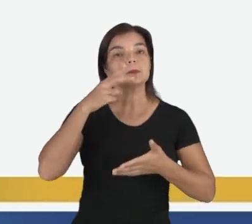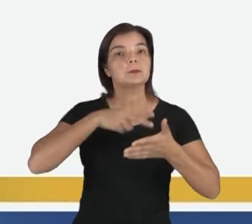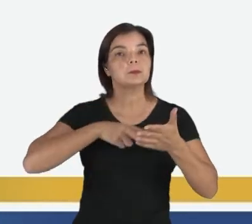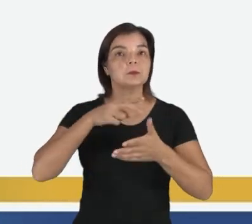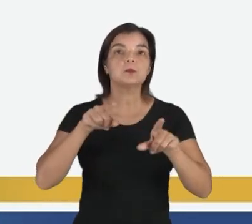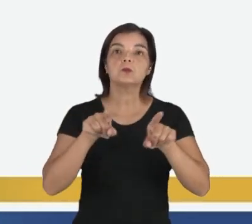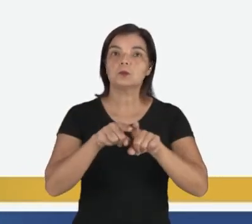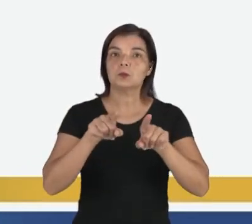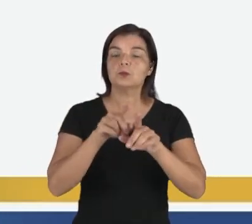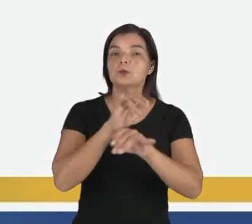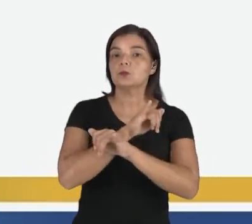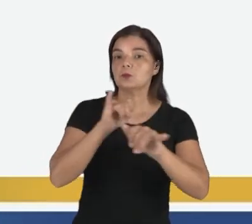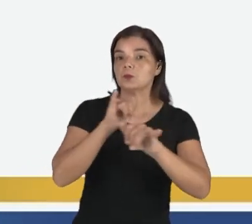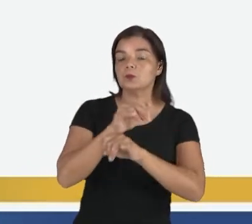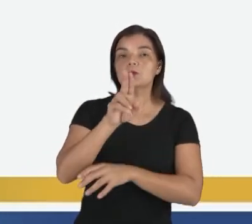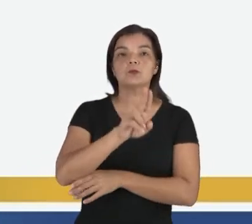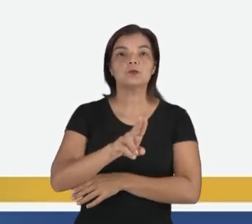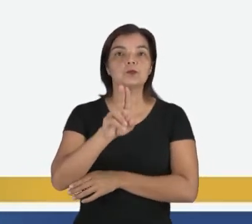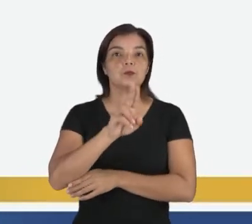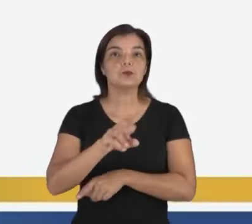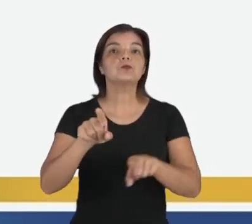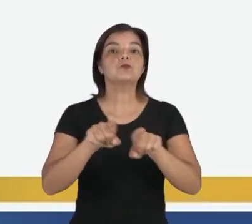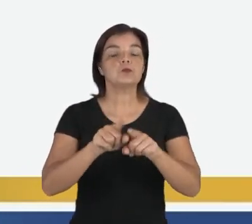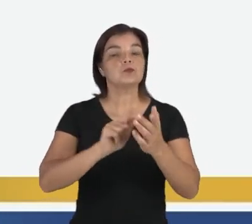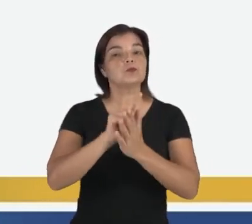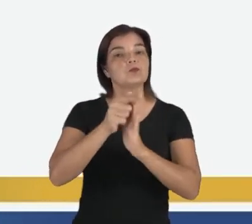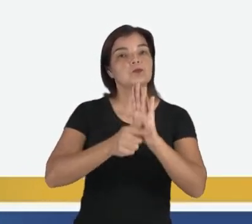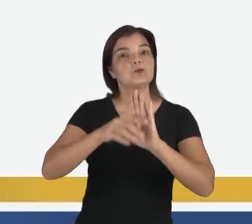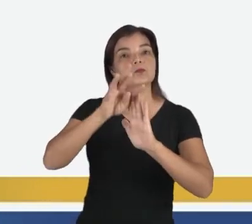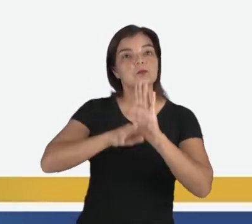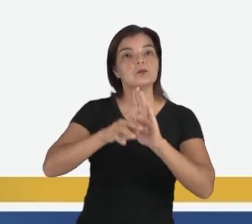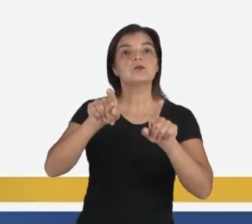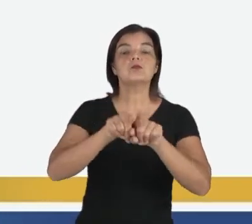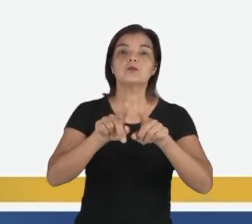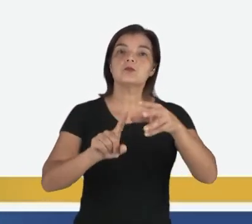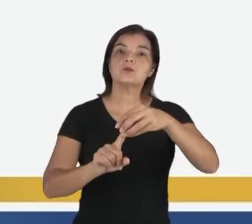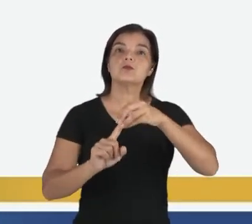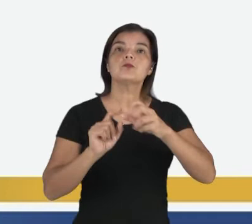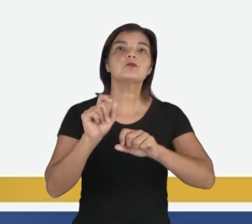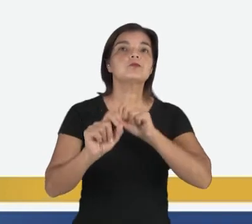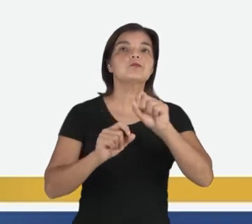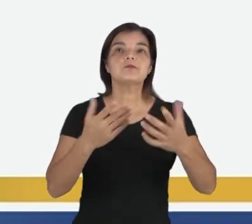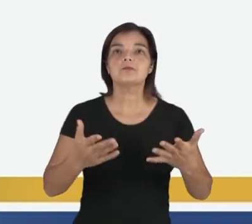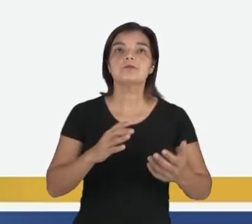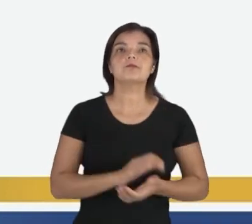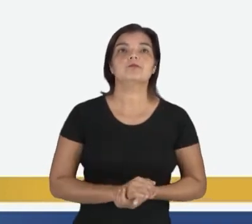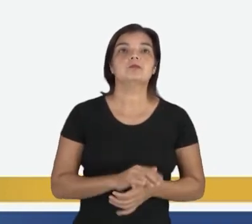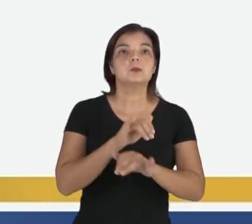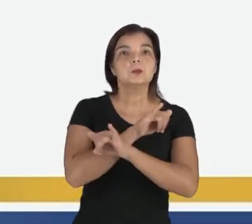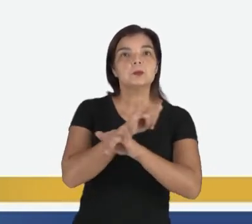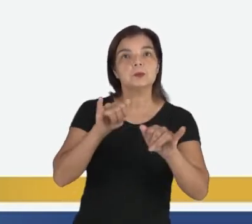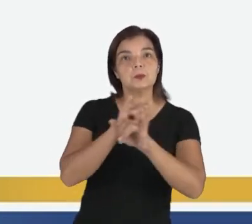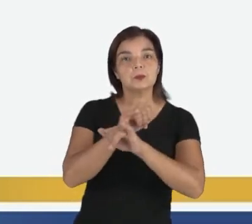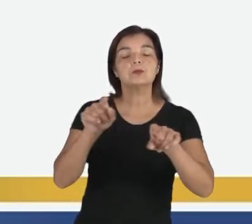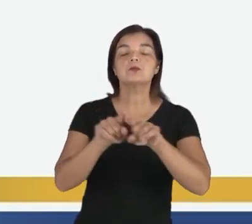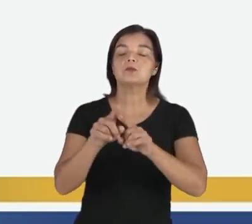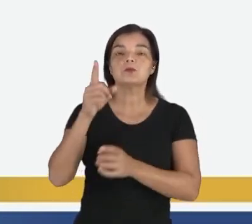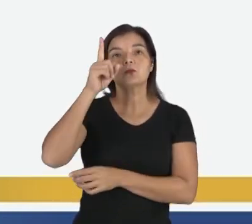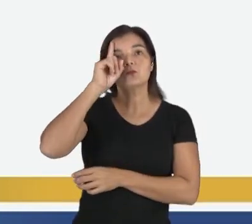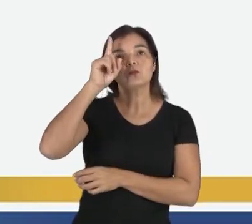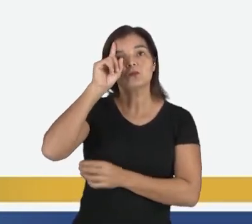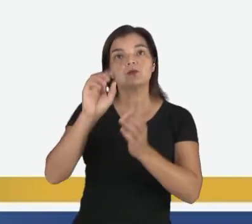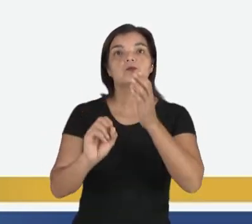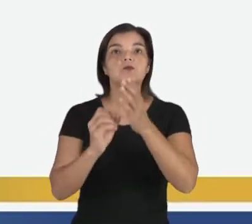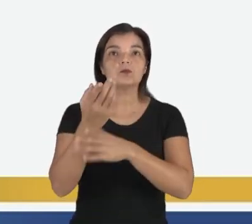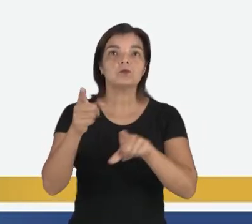lemos se trata de uma notícia. A notícia é um gênero textual que tem o objetivo de informar fatos do